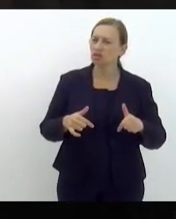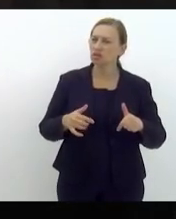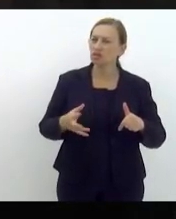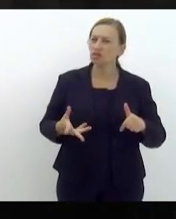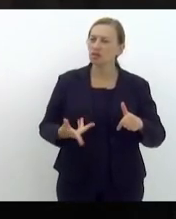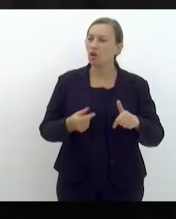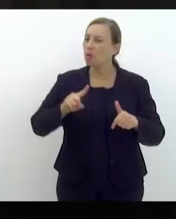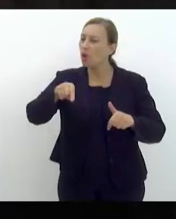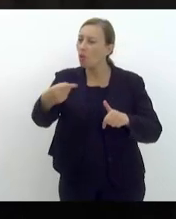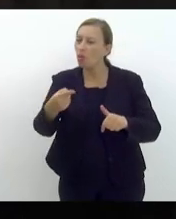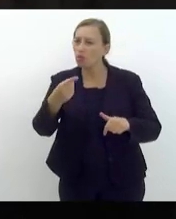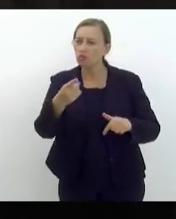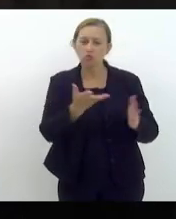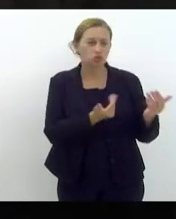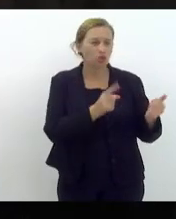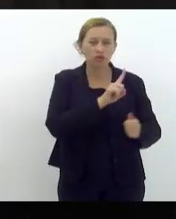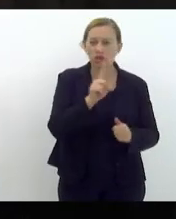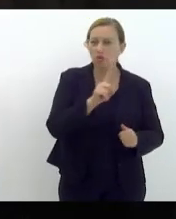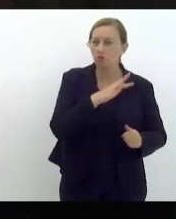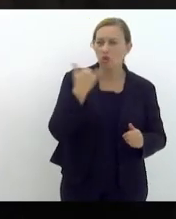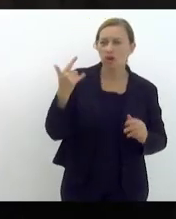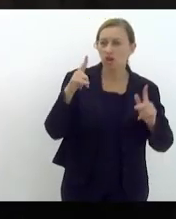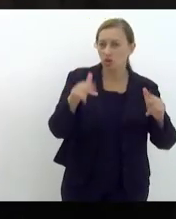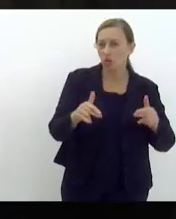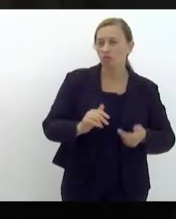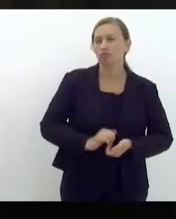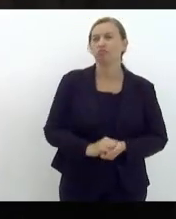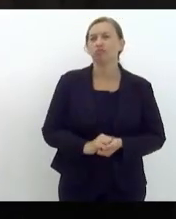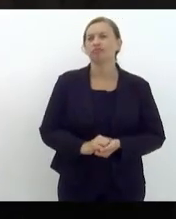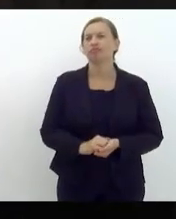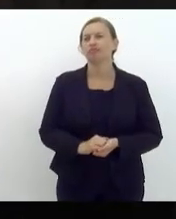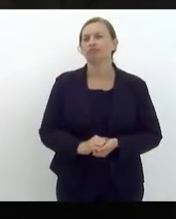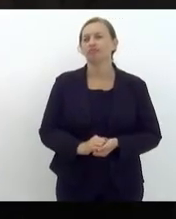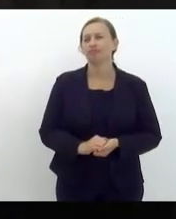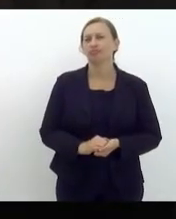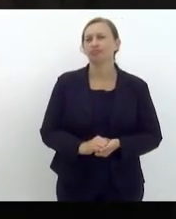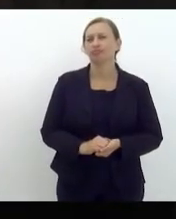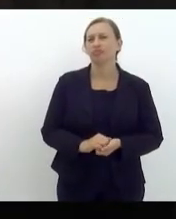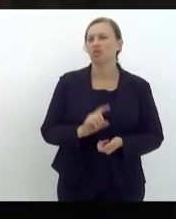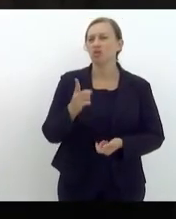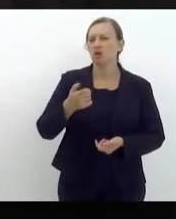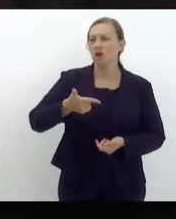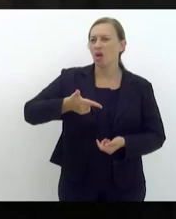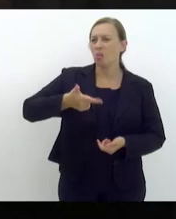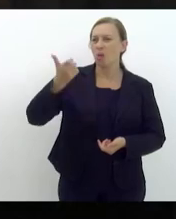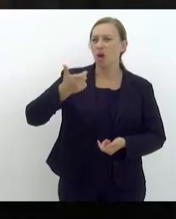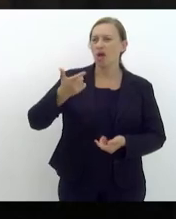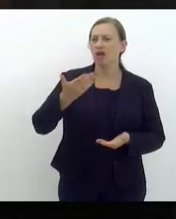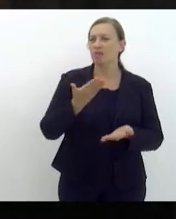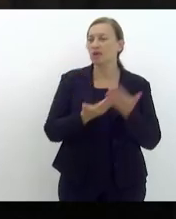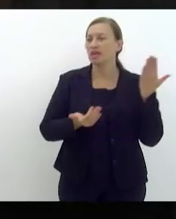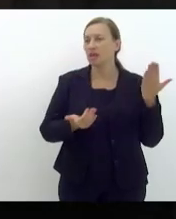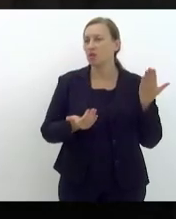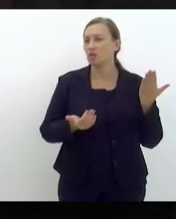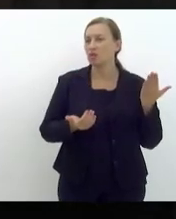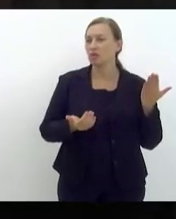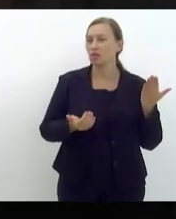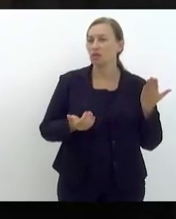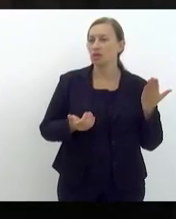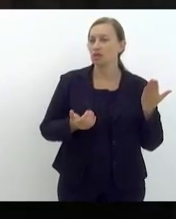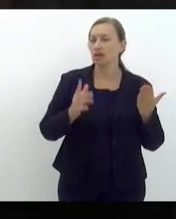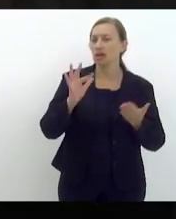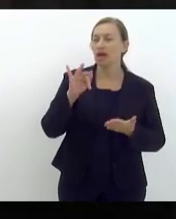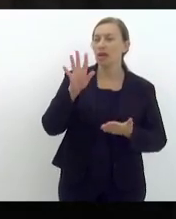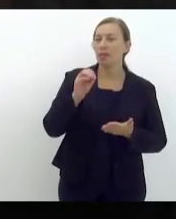jovens não venham a morrer da mesma da mesma forma não é a bala perdida é a bala que